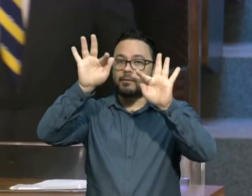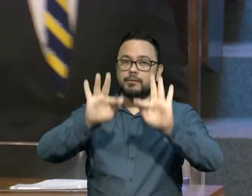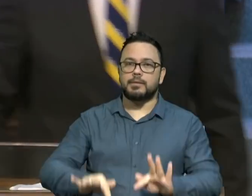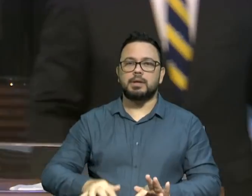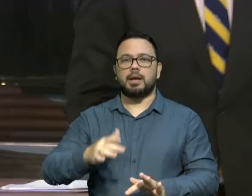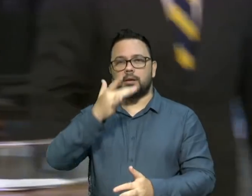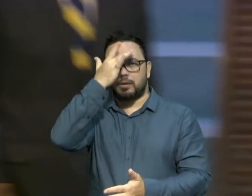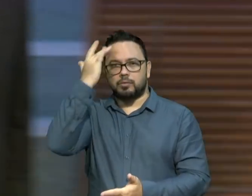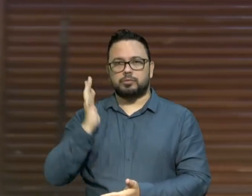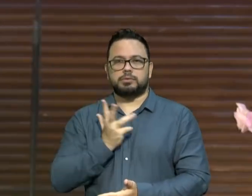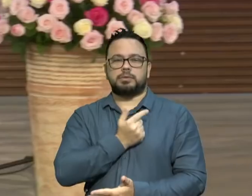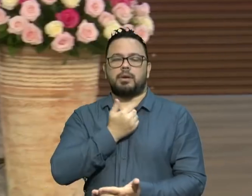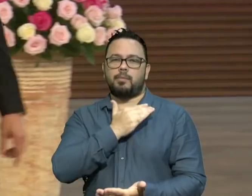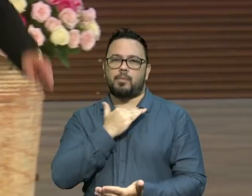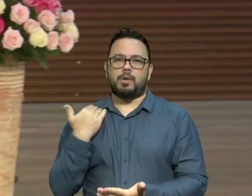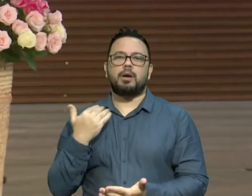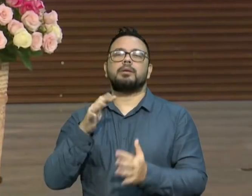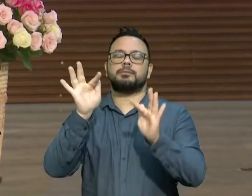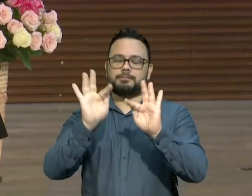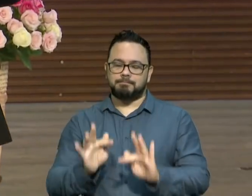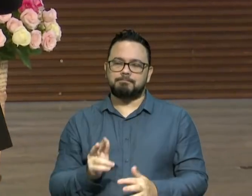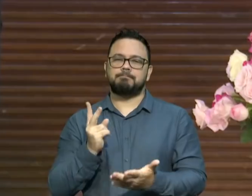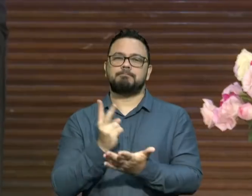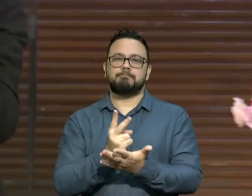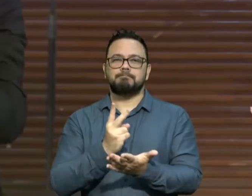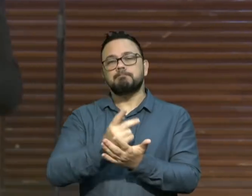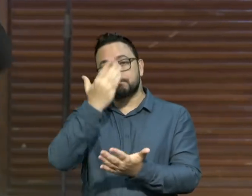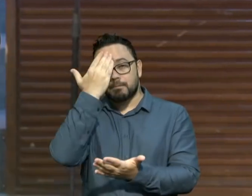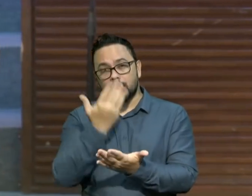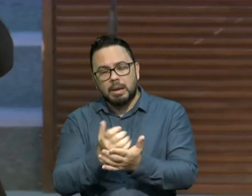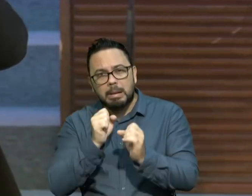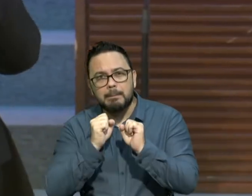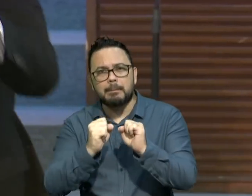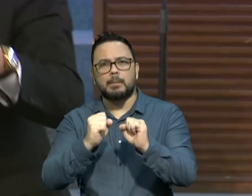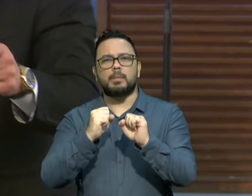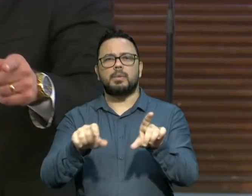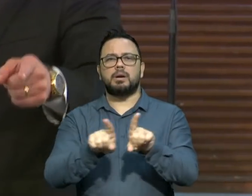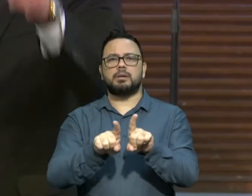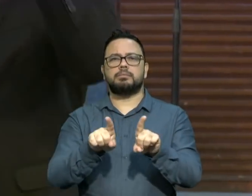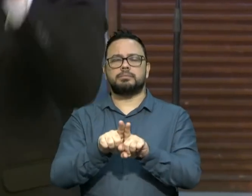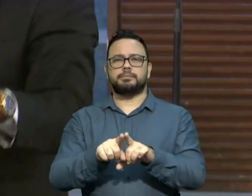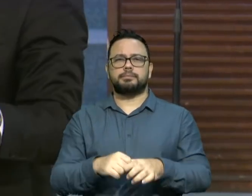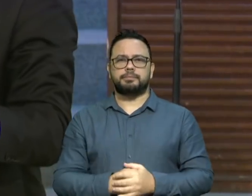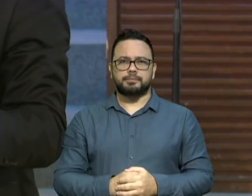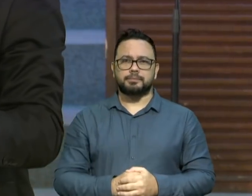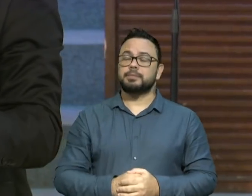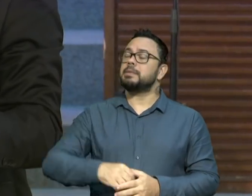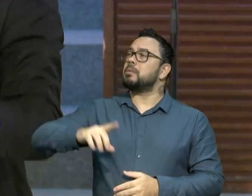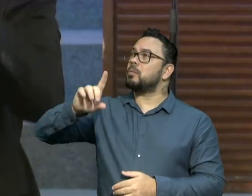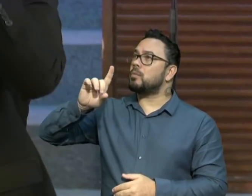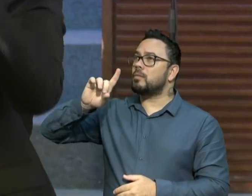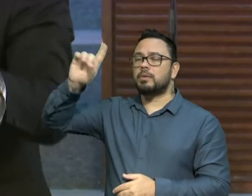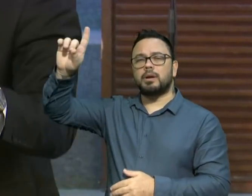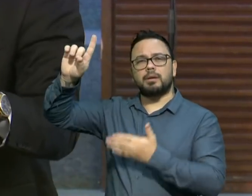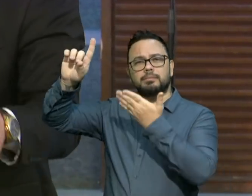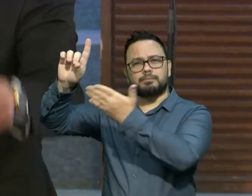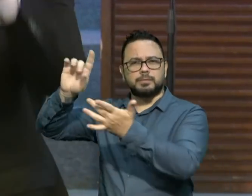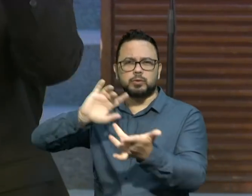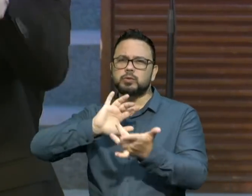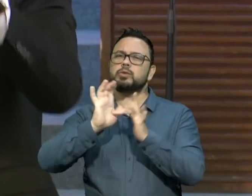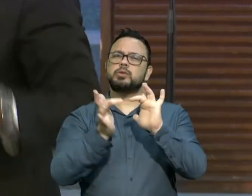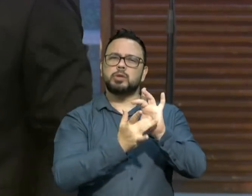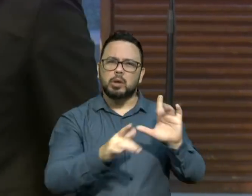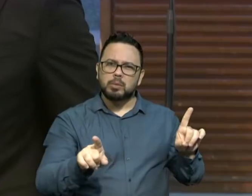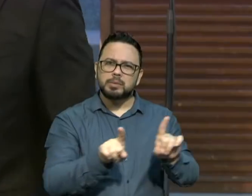Senhor e você pode acreditar você pode crer num Deus Jesus Cristo